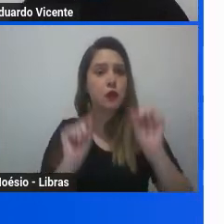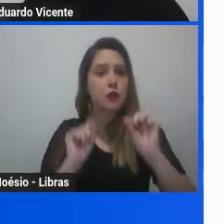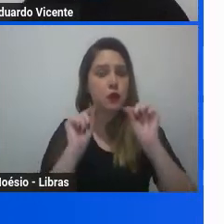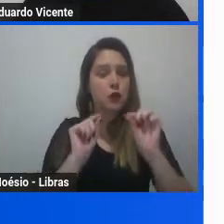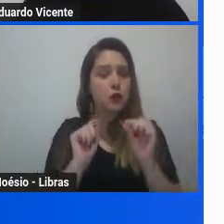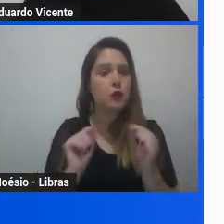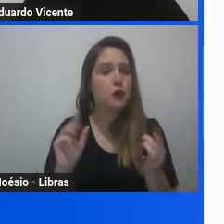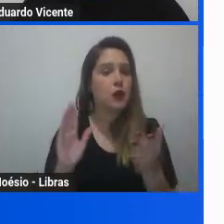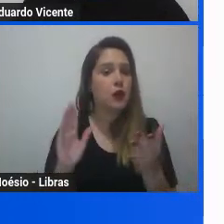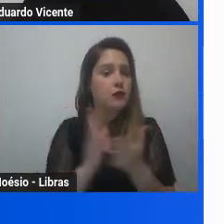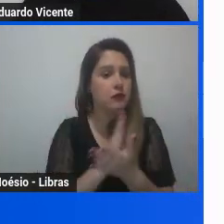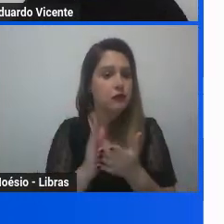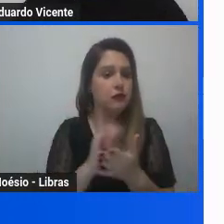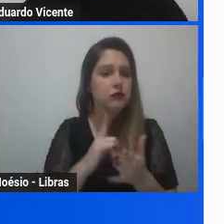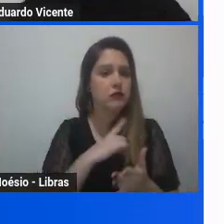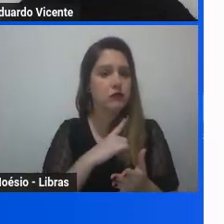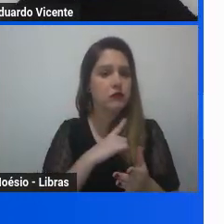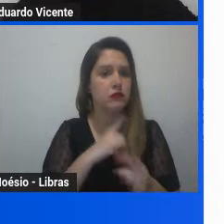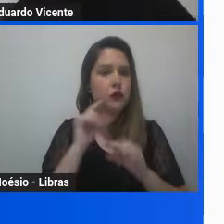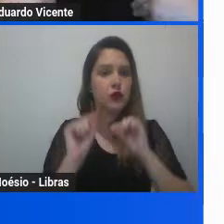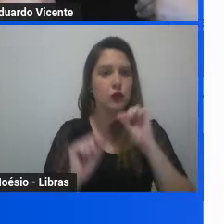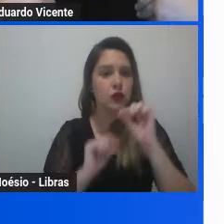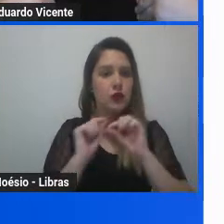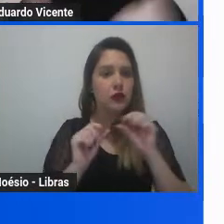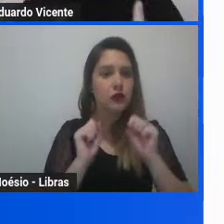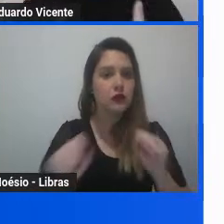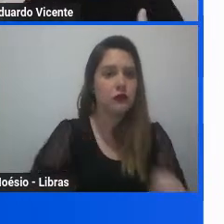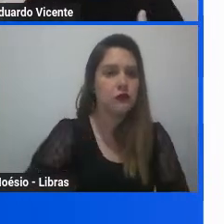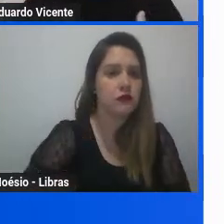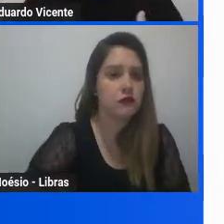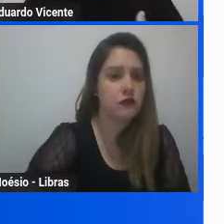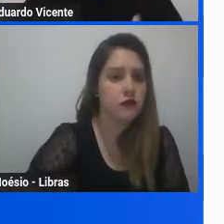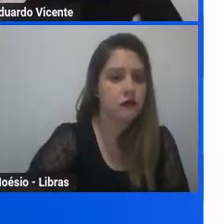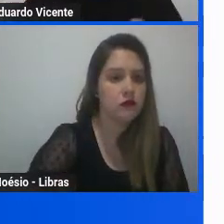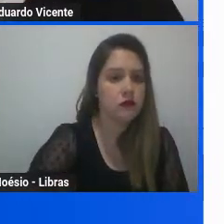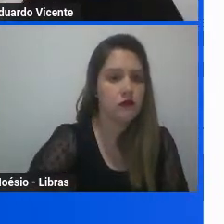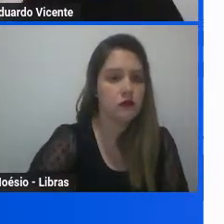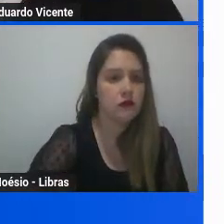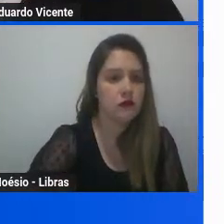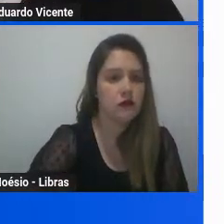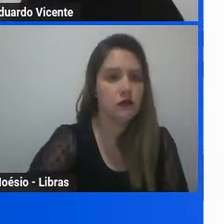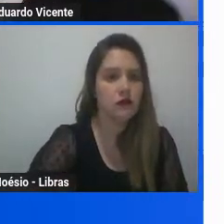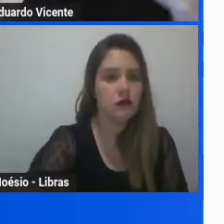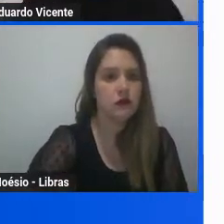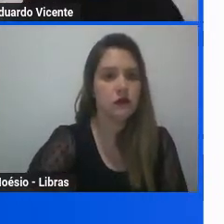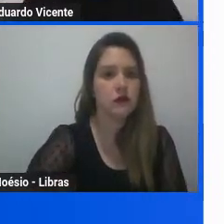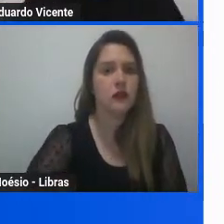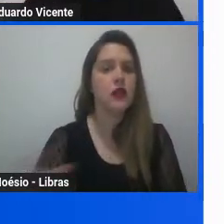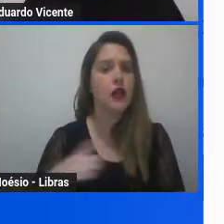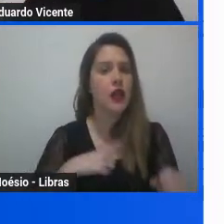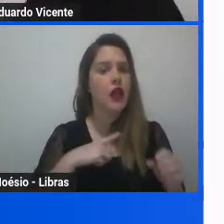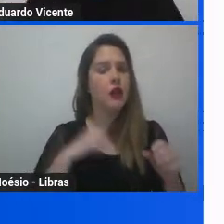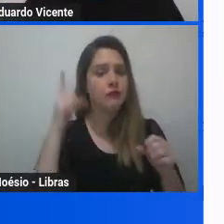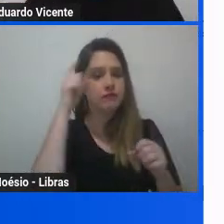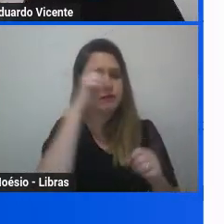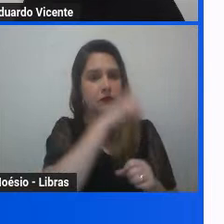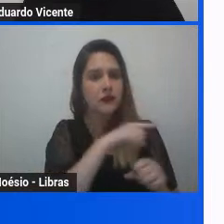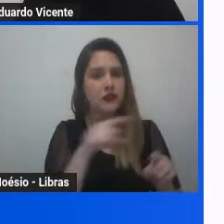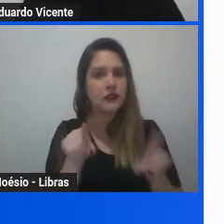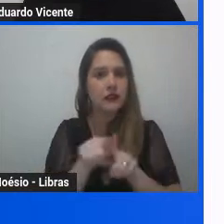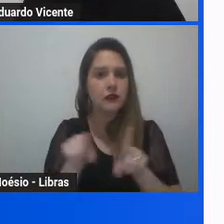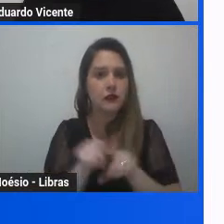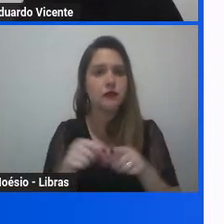traumáticas, ok? Tudo aquilo que vem de fora para dentro. Uma pedrada, eu caí e